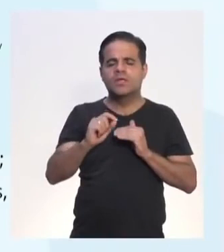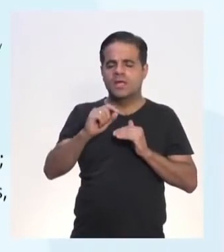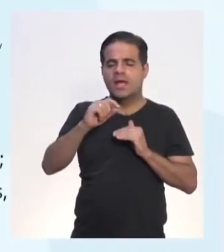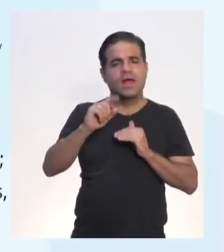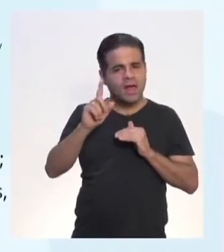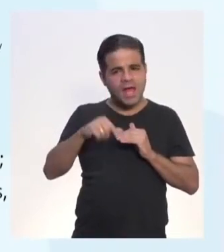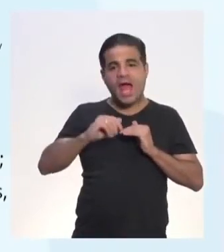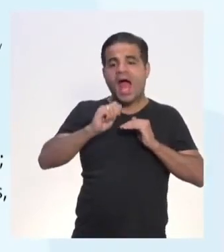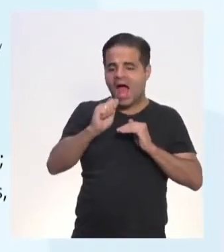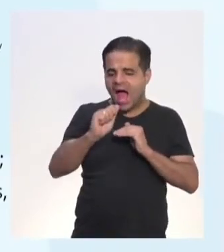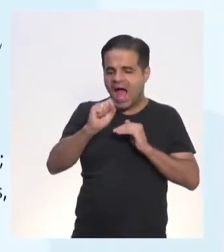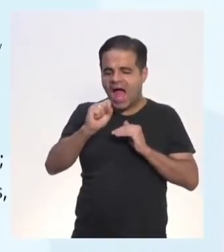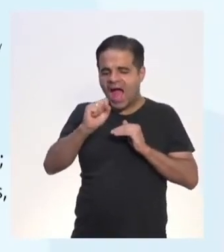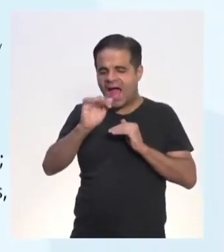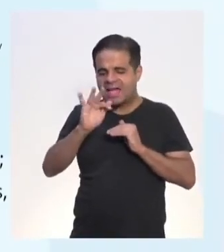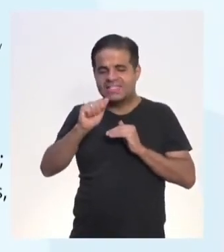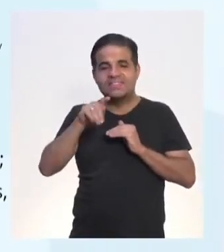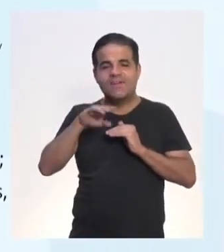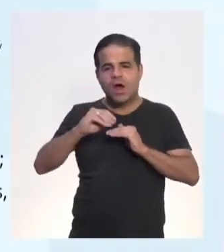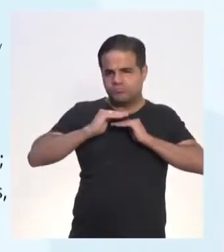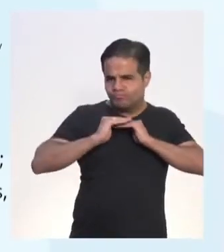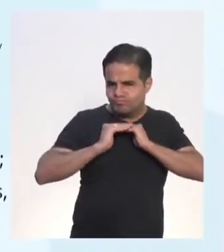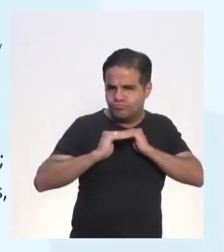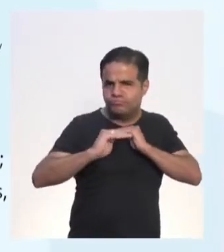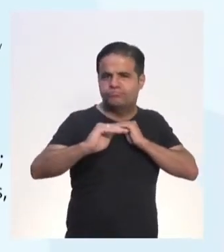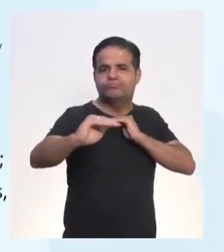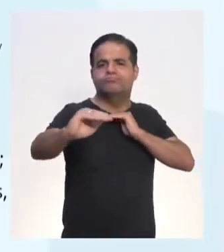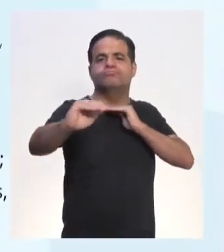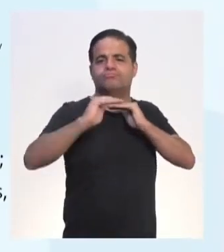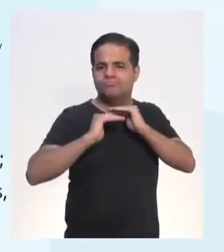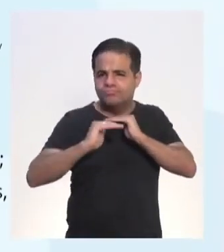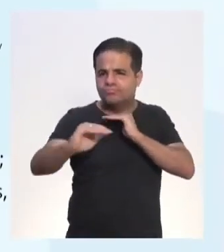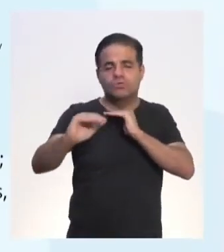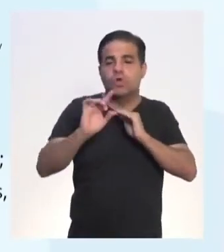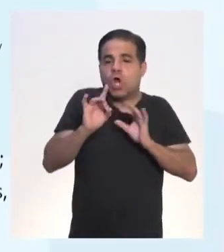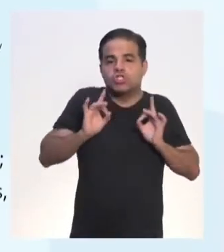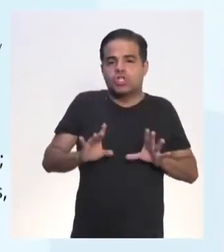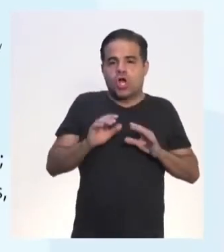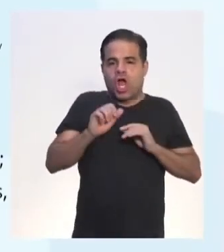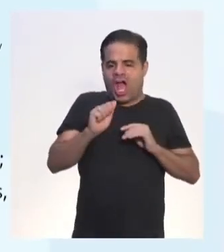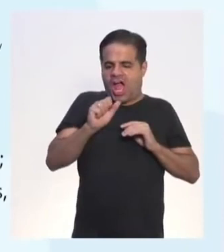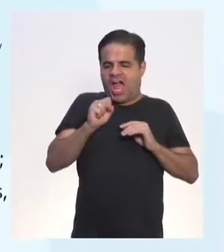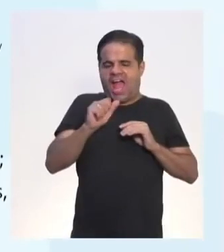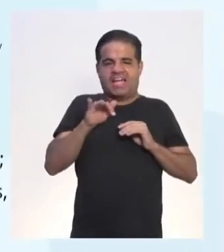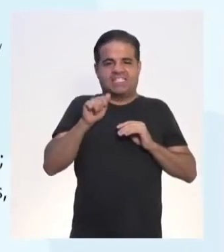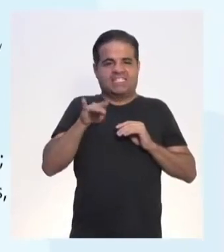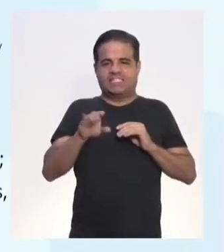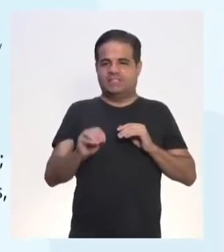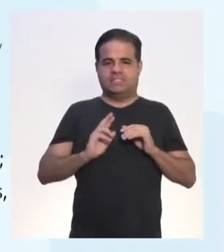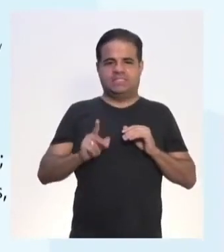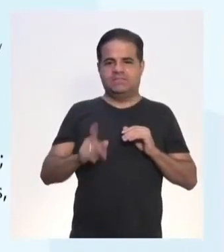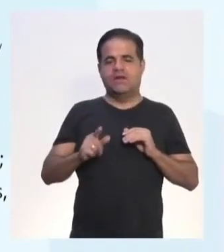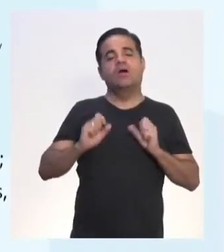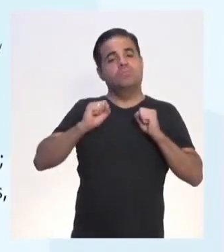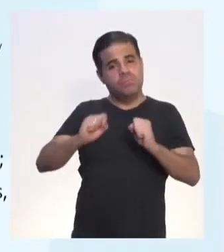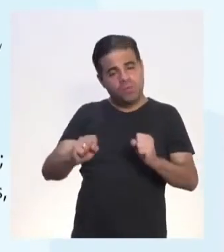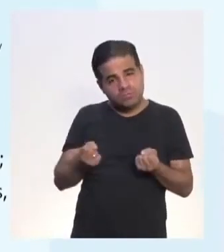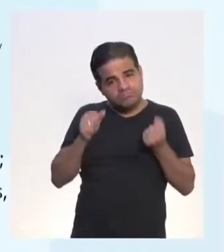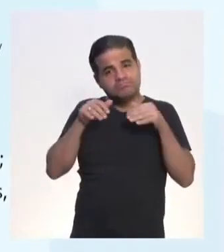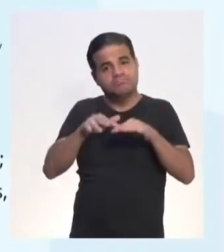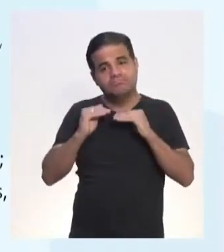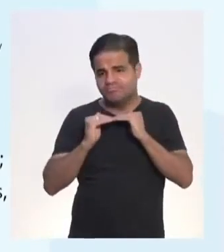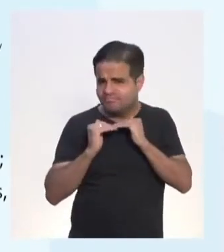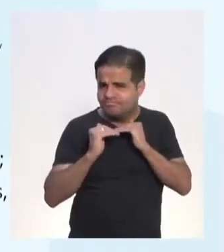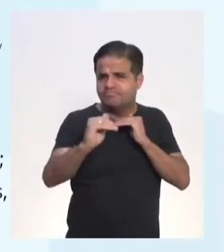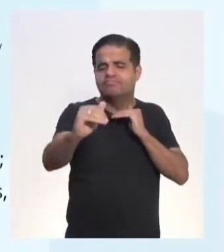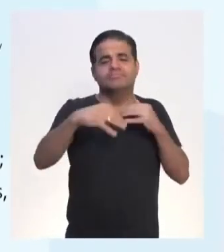asfaltada? Isso, que tem pavimento, não é? Exatamente. Tá? Não necessariamente só asfalto, né? Não só, verdade. Pode ser concretadas também,